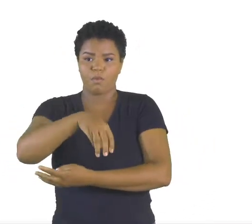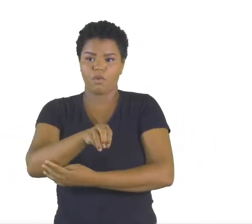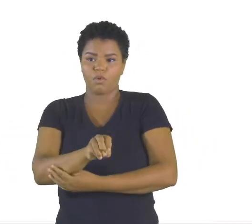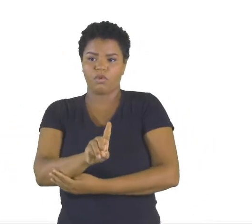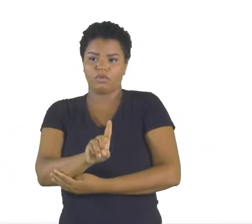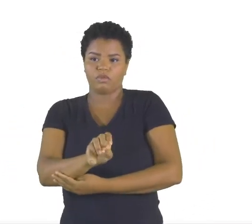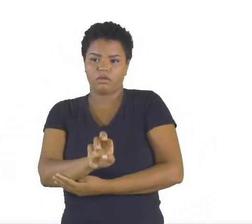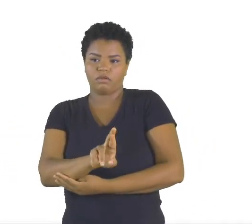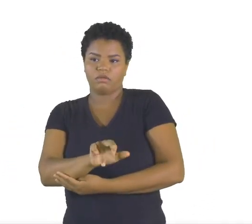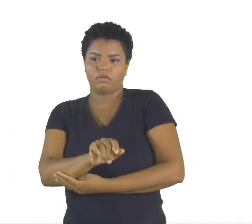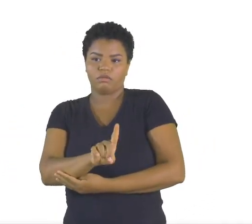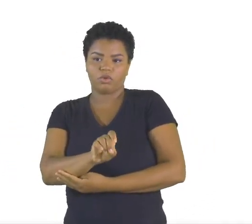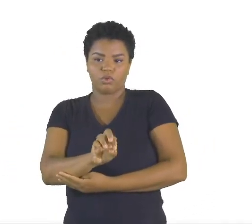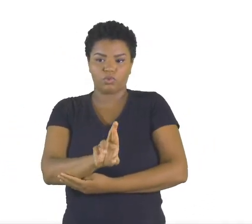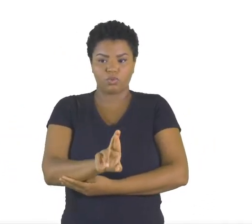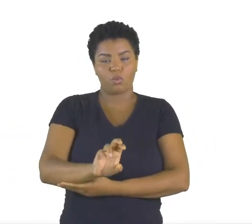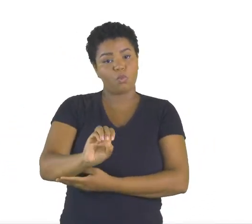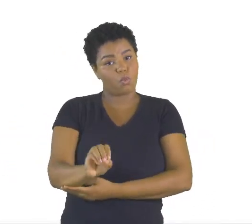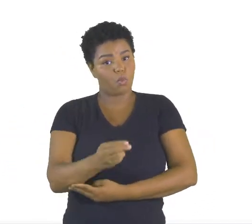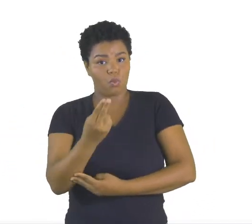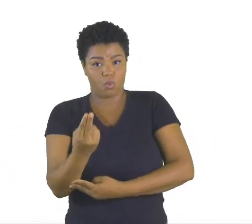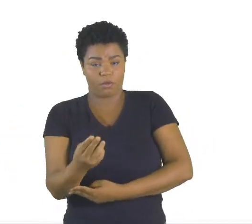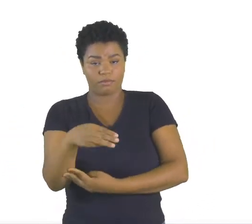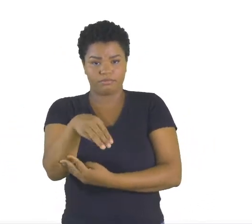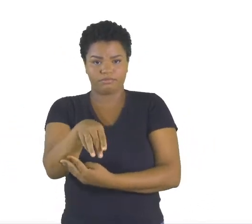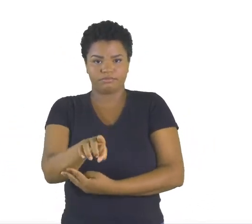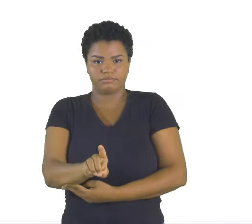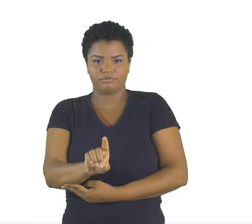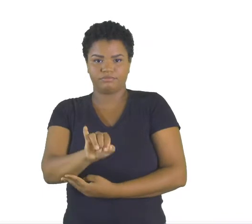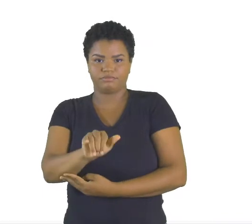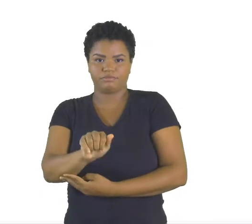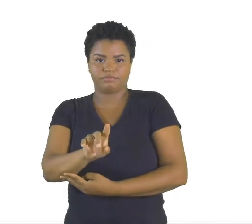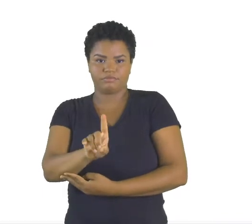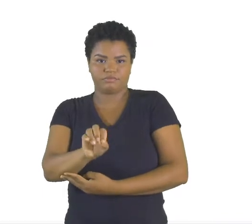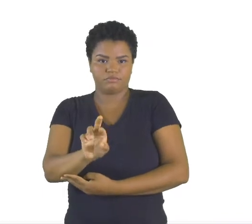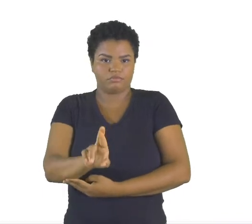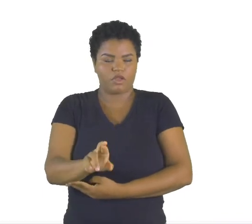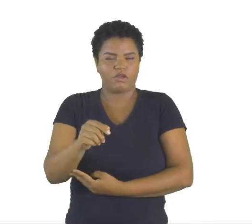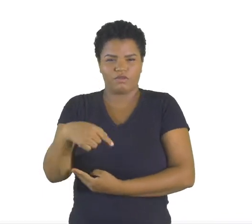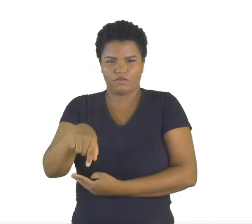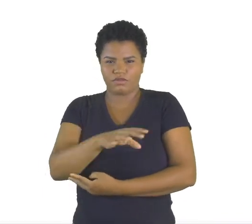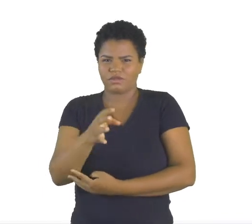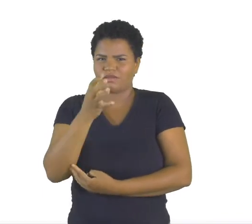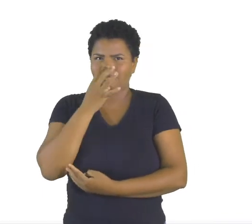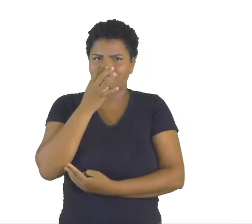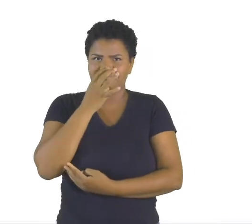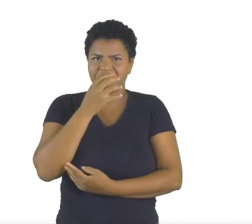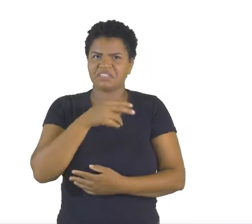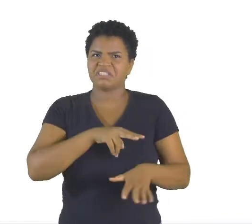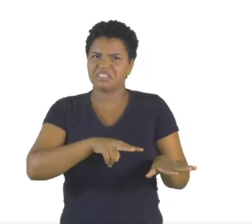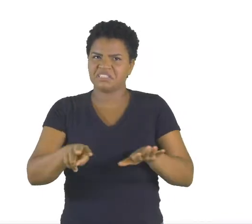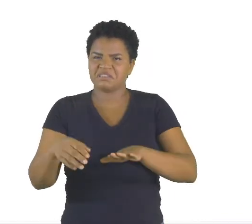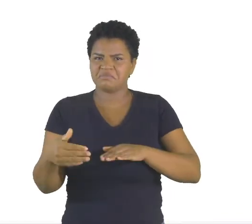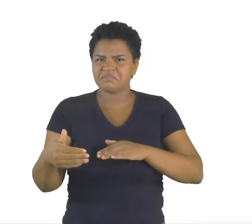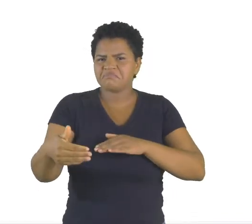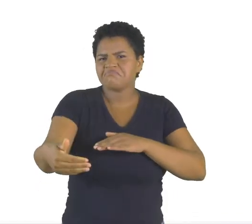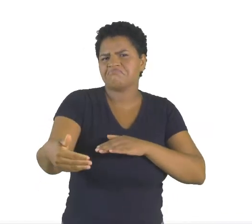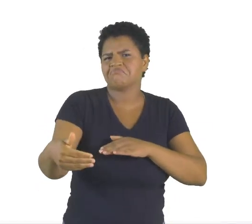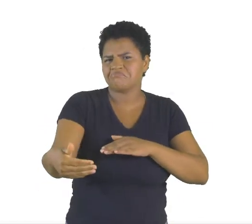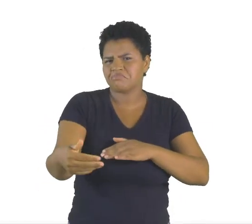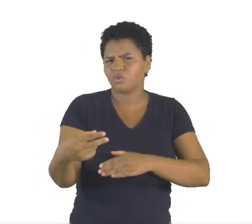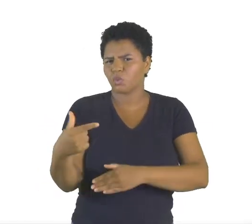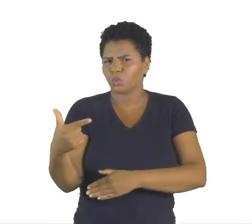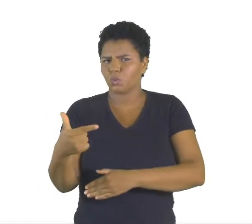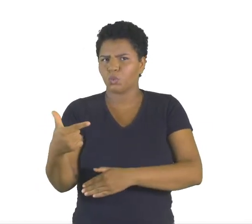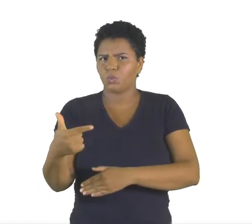vocês forem assistir lá, tá bem perto, acho que daqui umas 2 semanas, né? Porque a